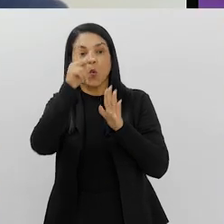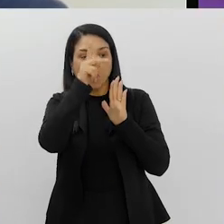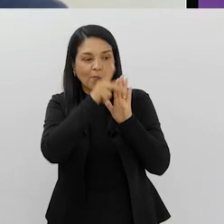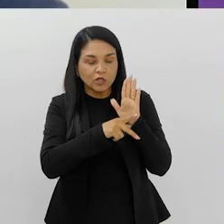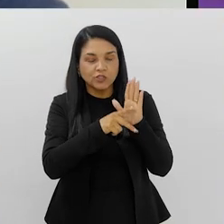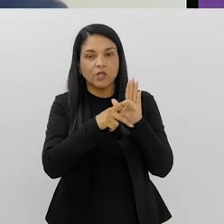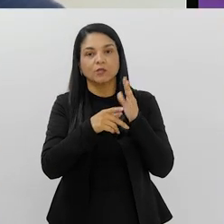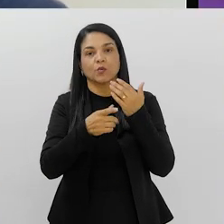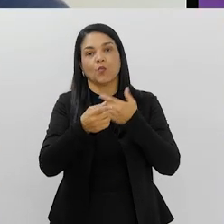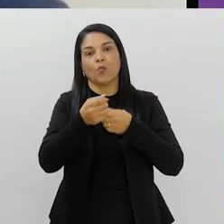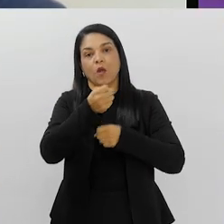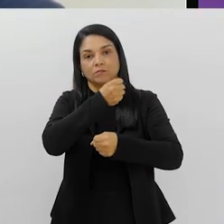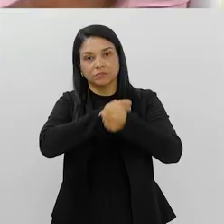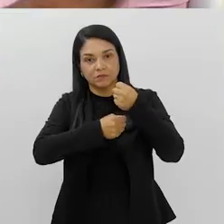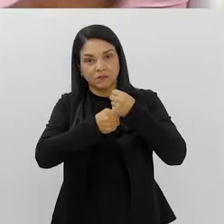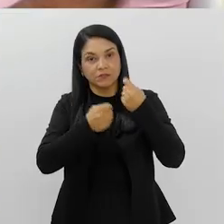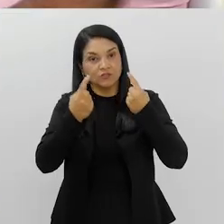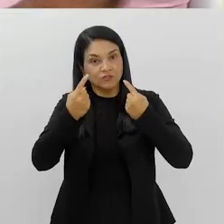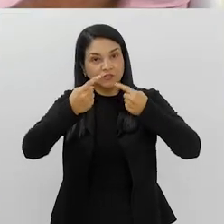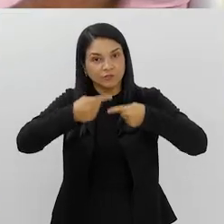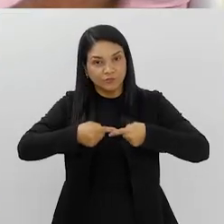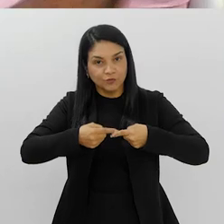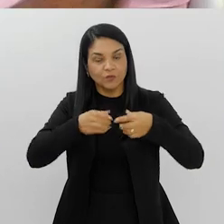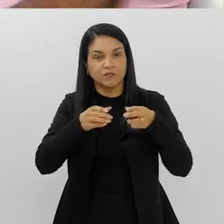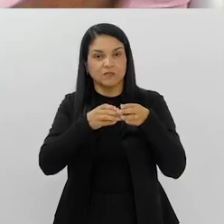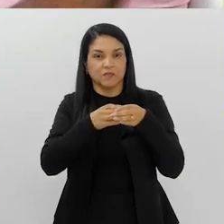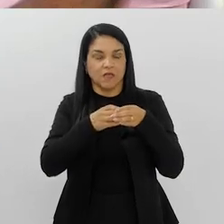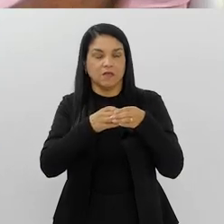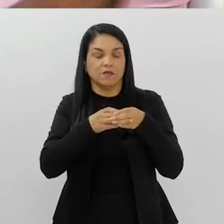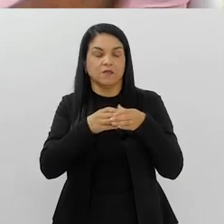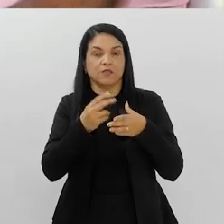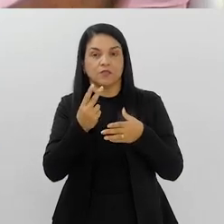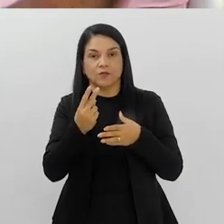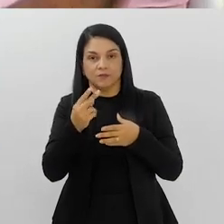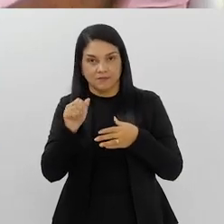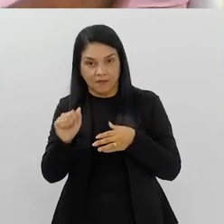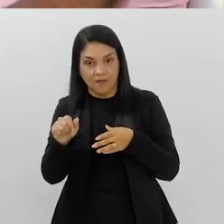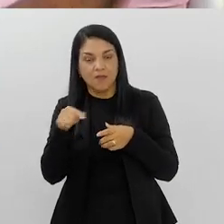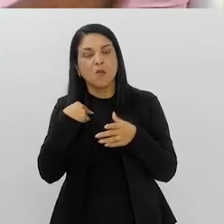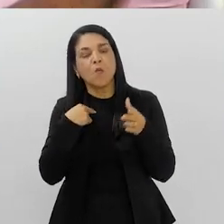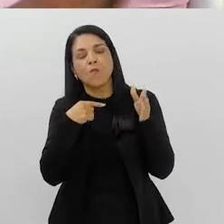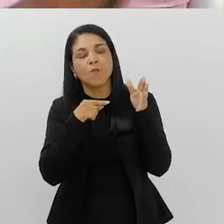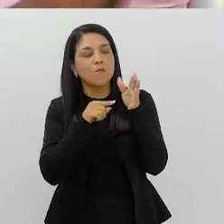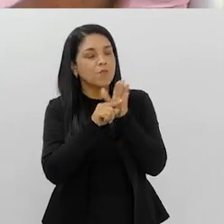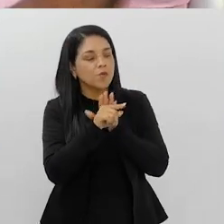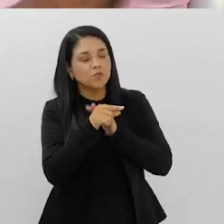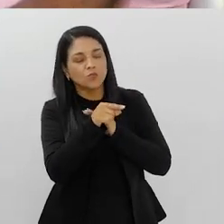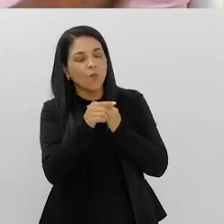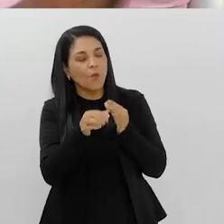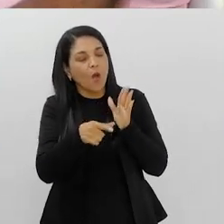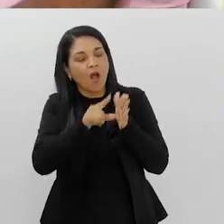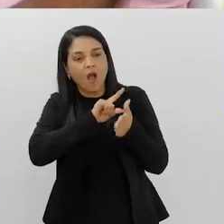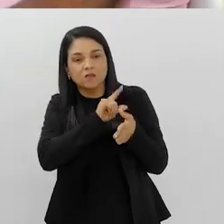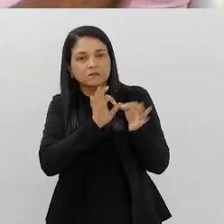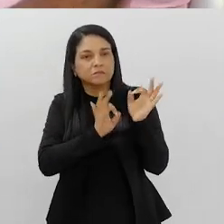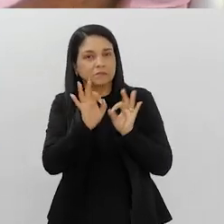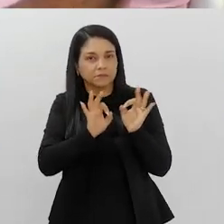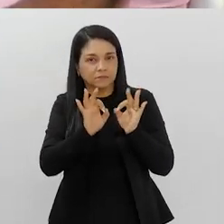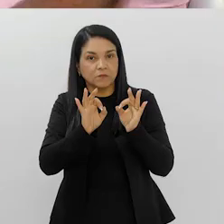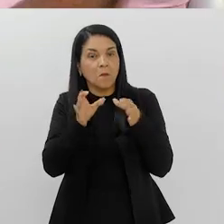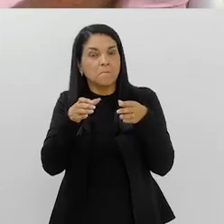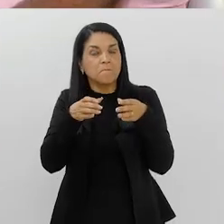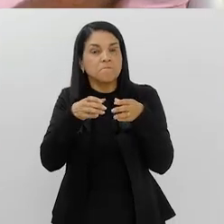que disputou a Série A2 no ano passado, que estava vindo forte fazendo um investimento. Eu passo essa pergunta para você, como é que foi essa